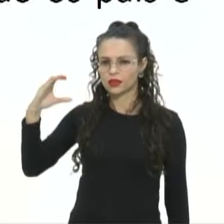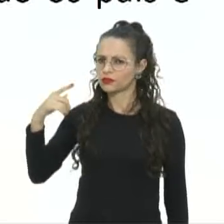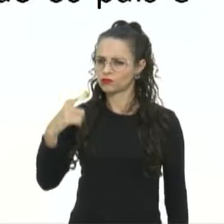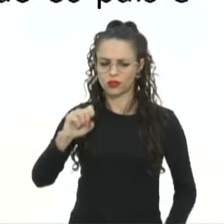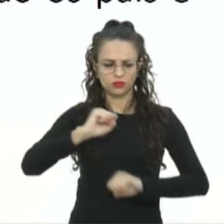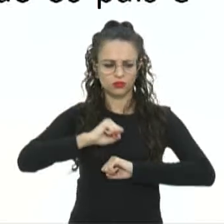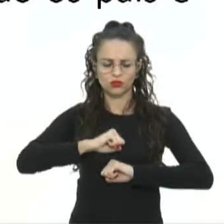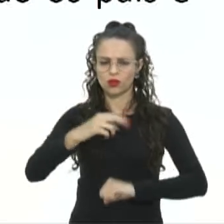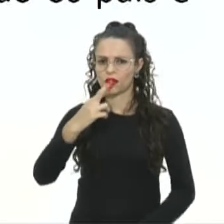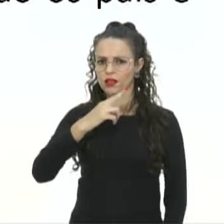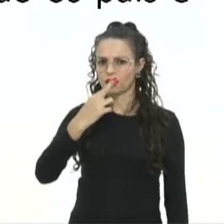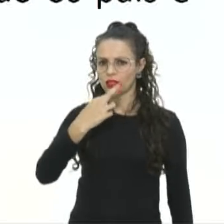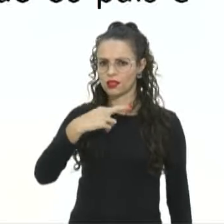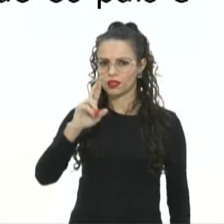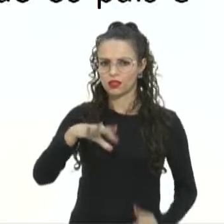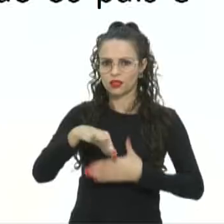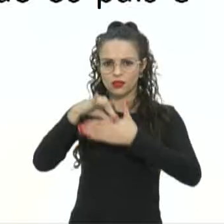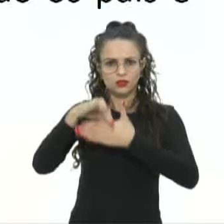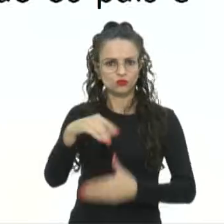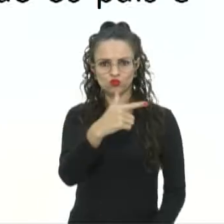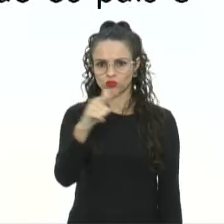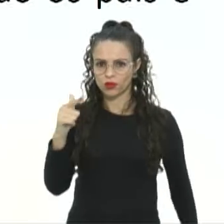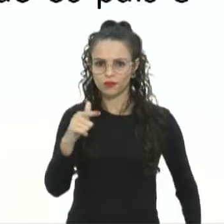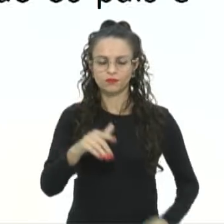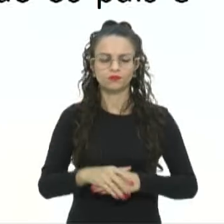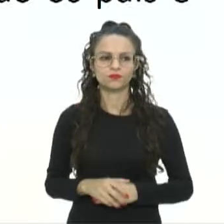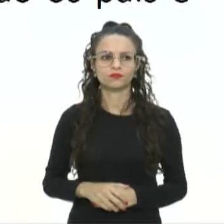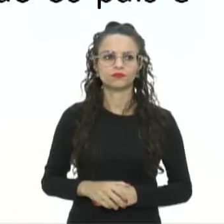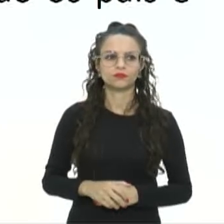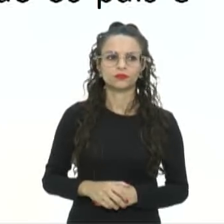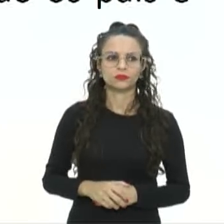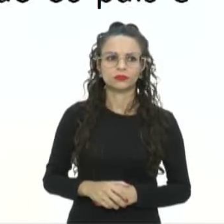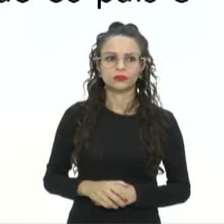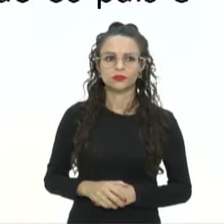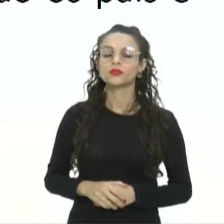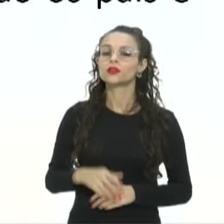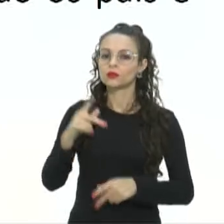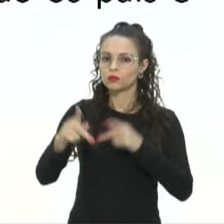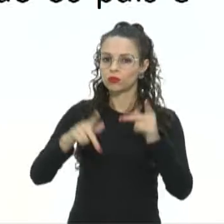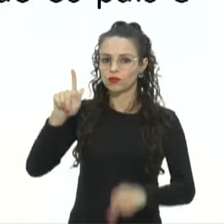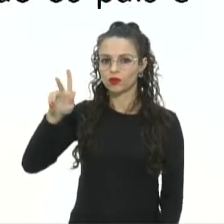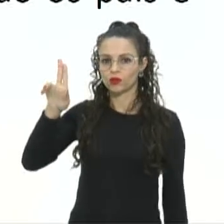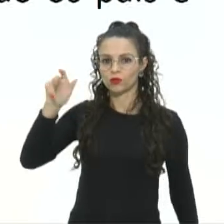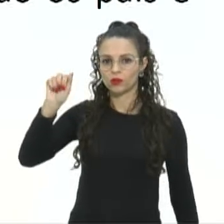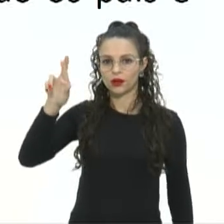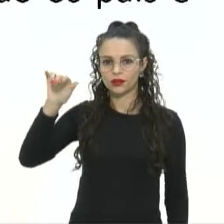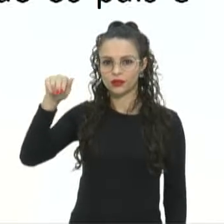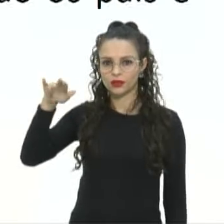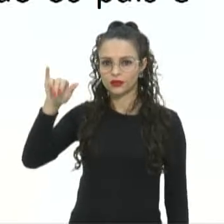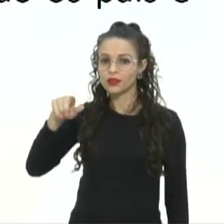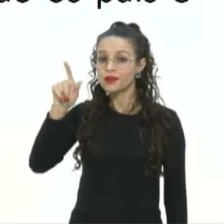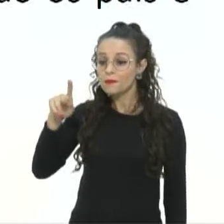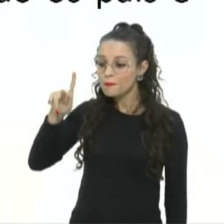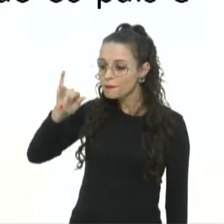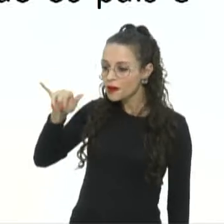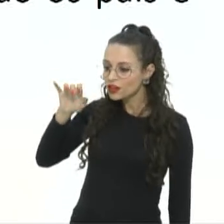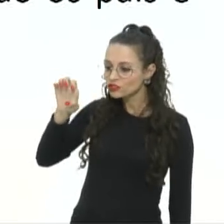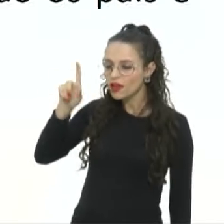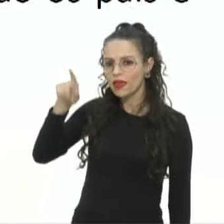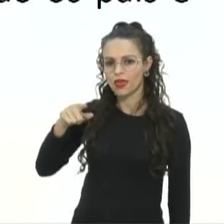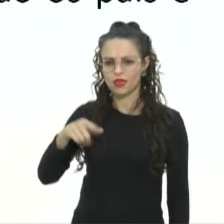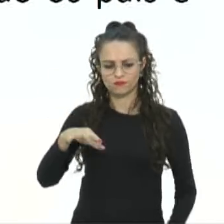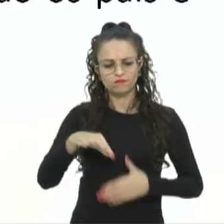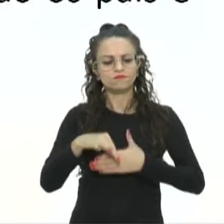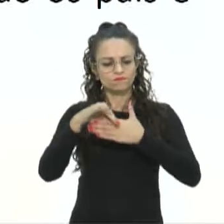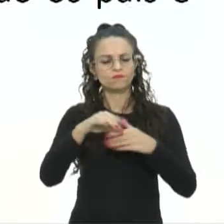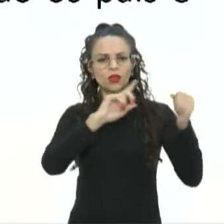líderes religiosos como a Igreja Católica? Terceira questão, para o povo guarani, o pajé é a autoridade máxima da religião e